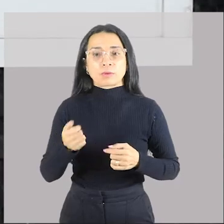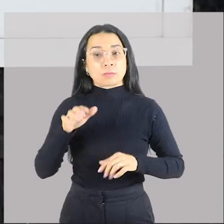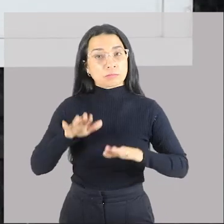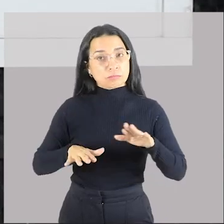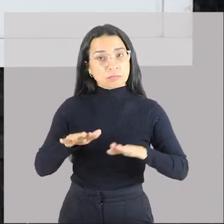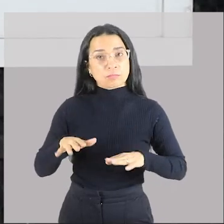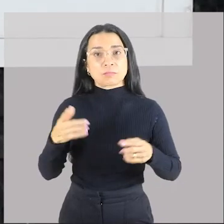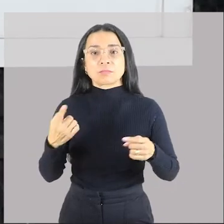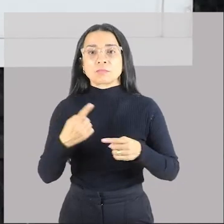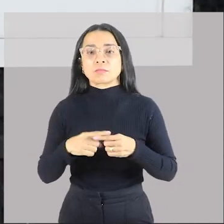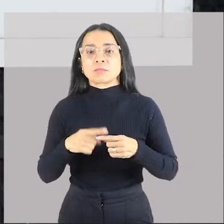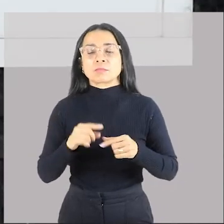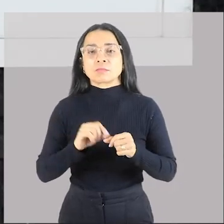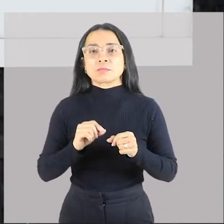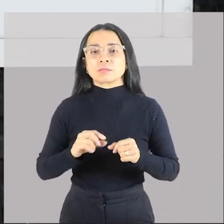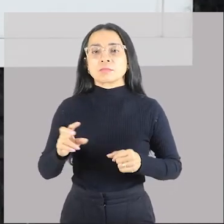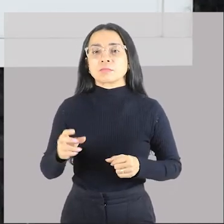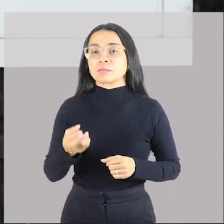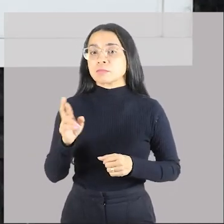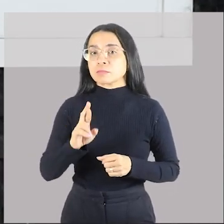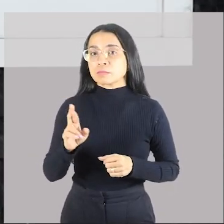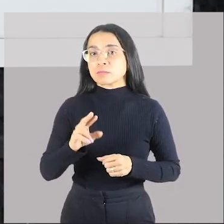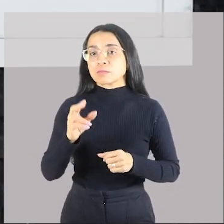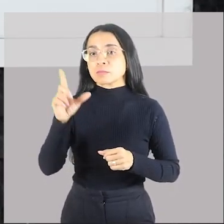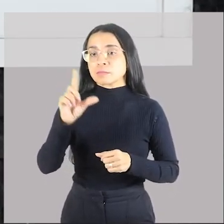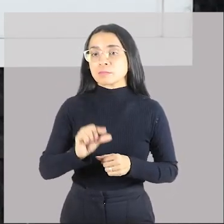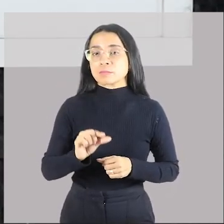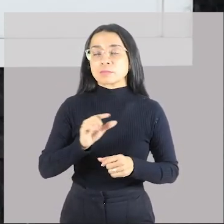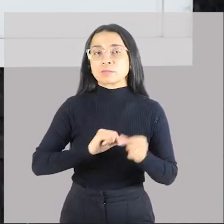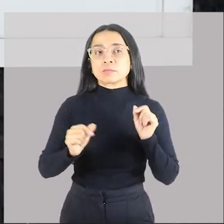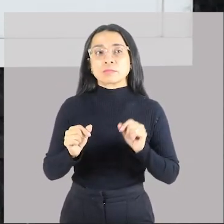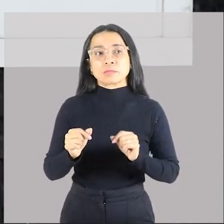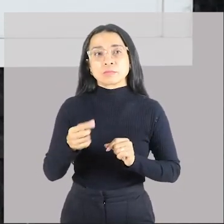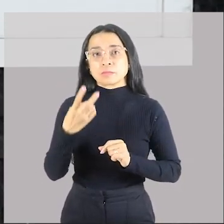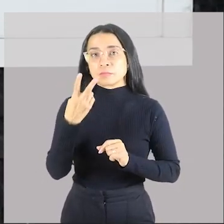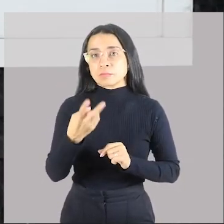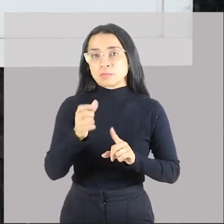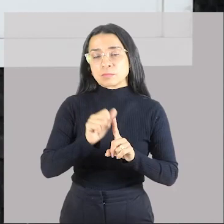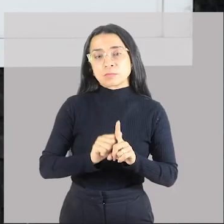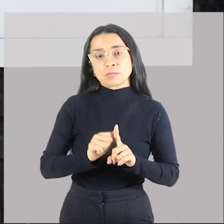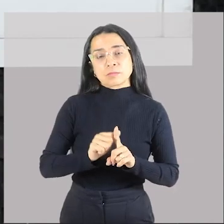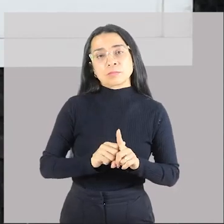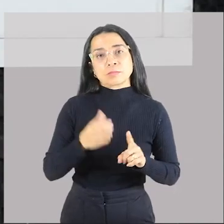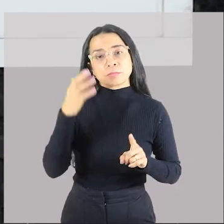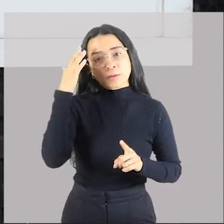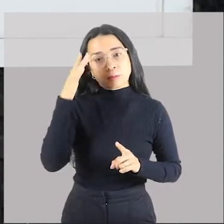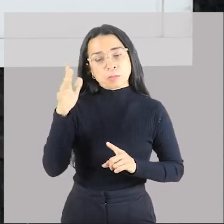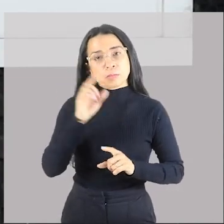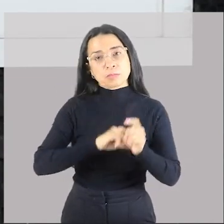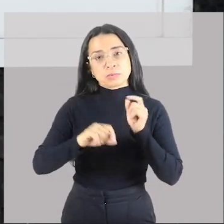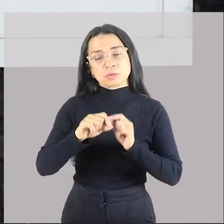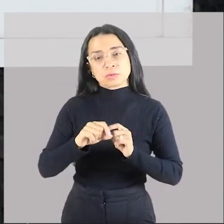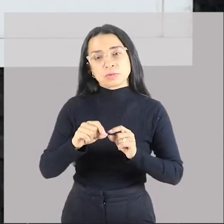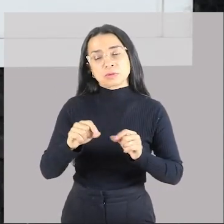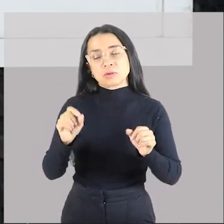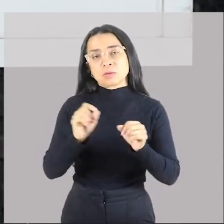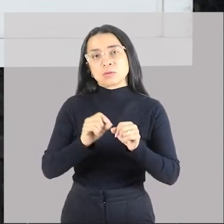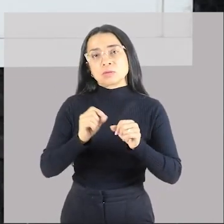nós fizemos aí um valor pequeno 2 meses. Imagina, por exemplo, quando você faz um empréstimo